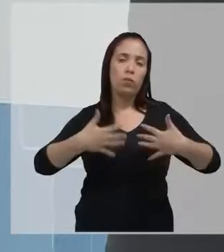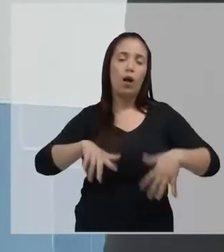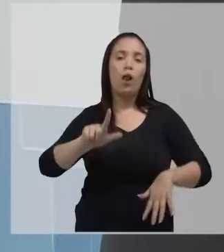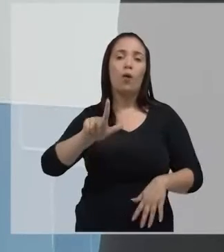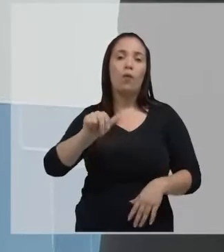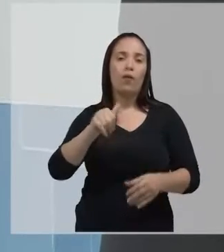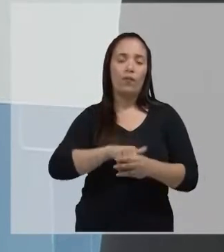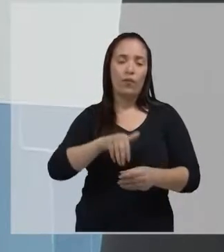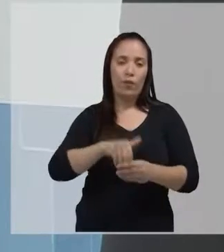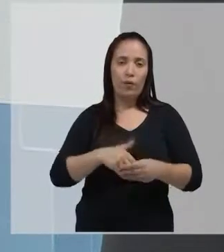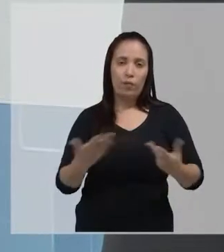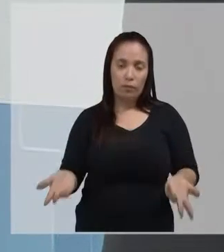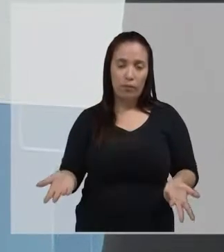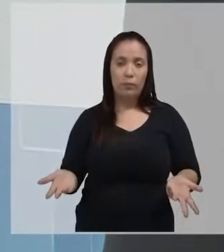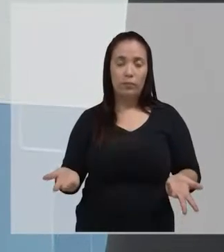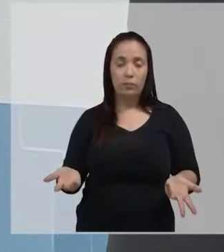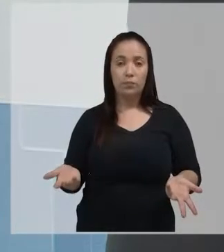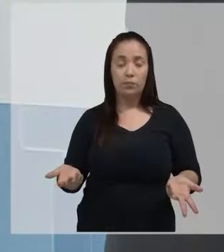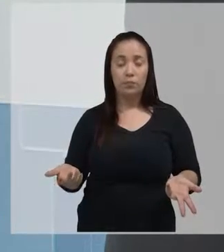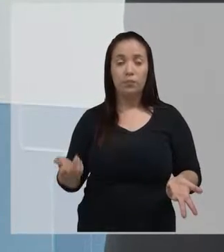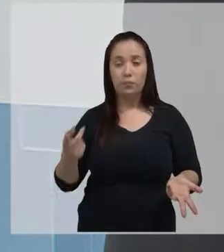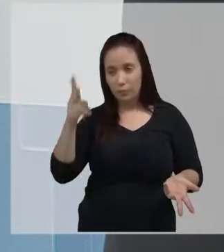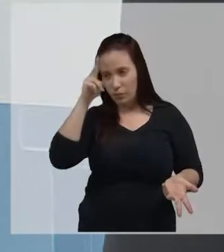discussão que teve na vez passada, e se